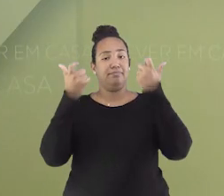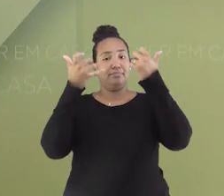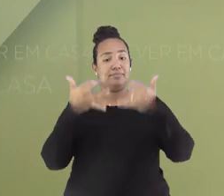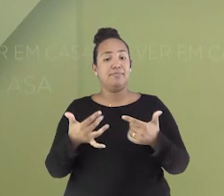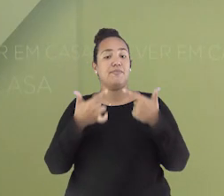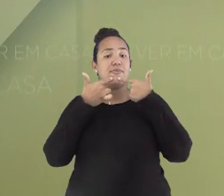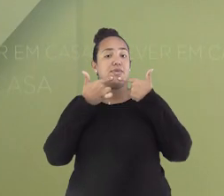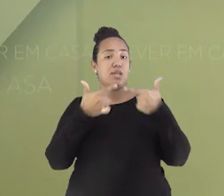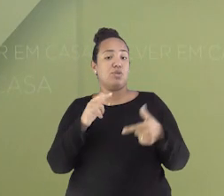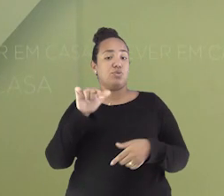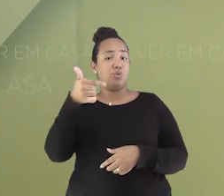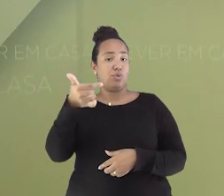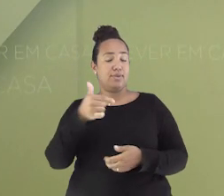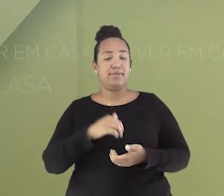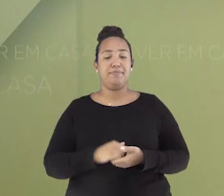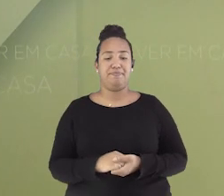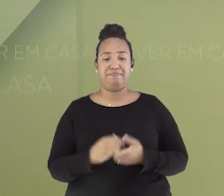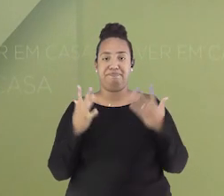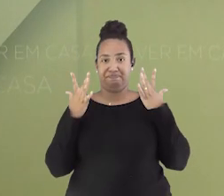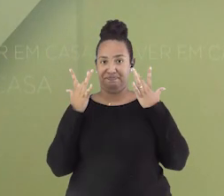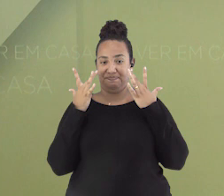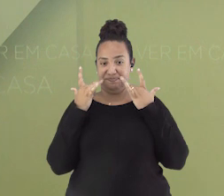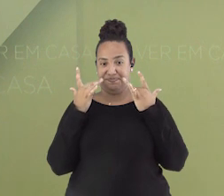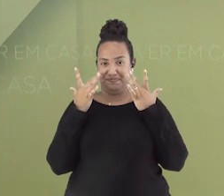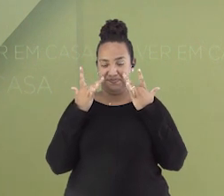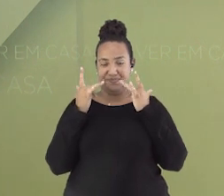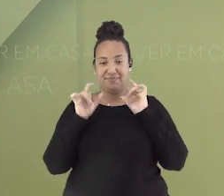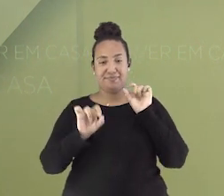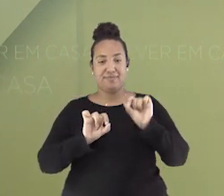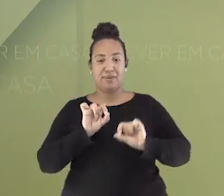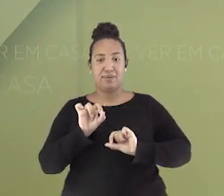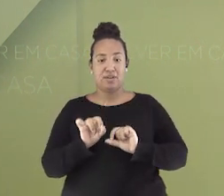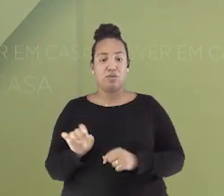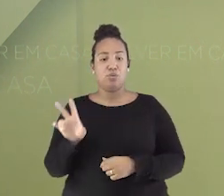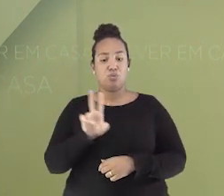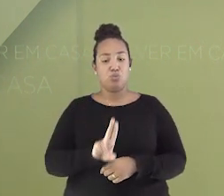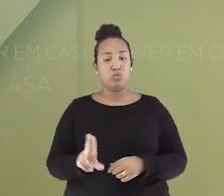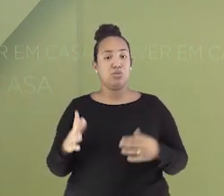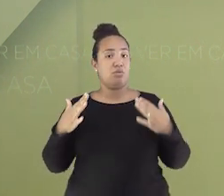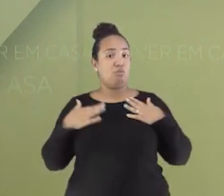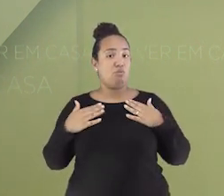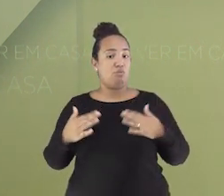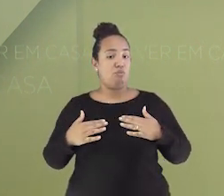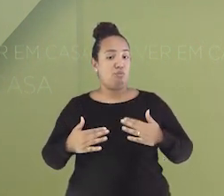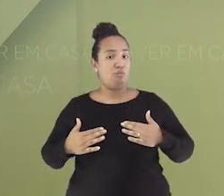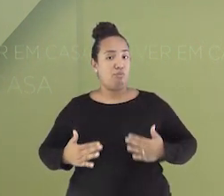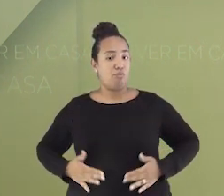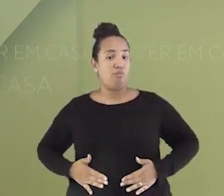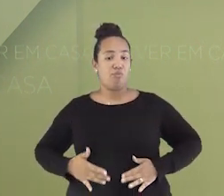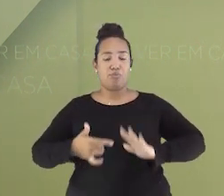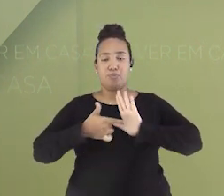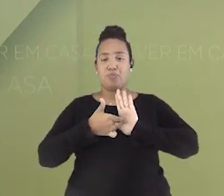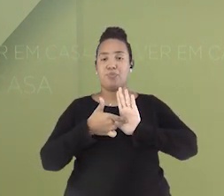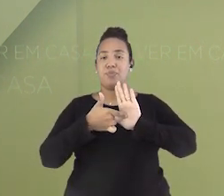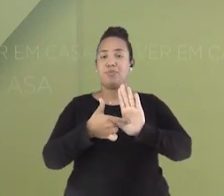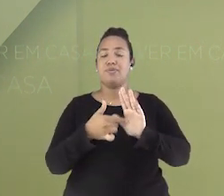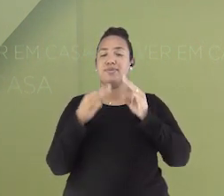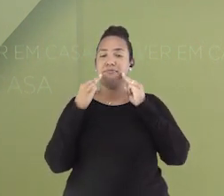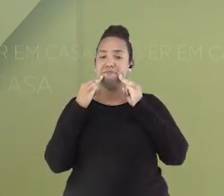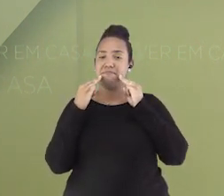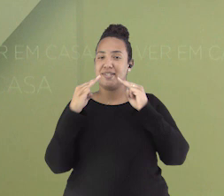Vamos falar agora de outra linguagem? O teatro é a arte da interpretação, é a utilização do corpo como instrumento